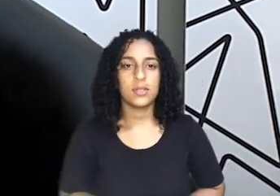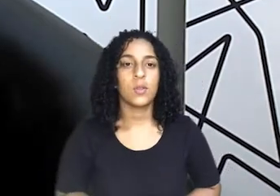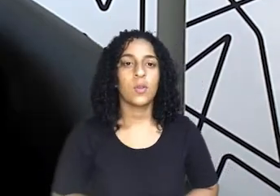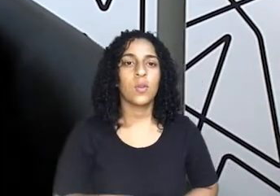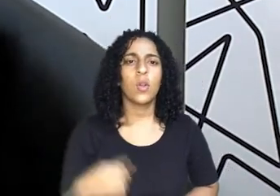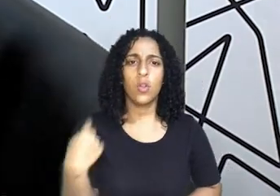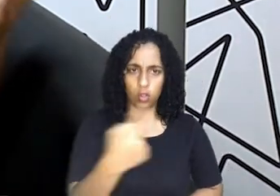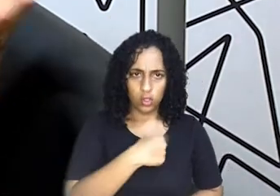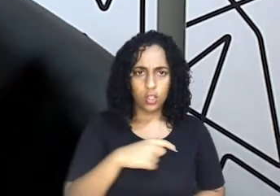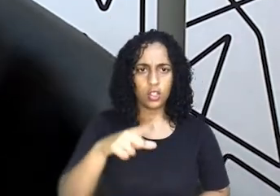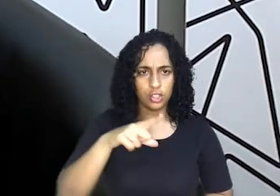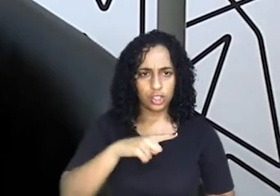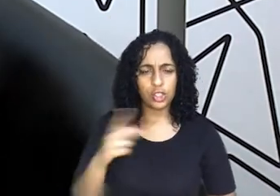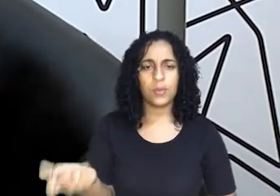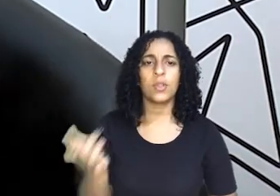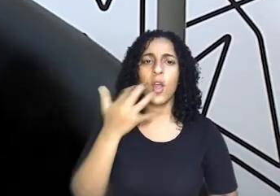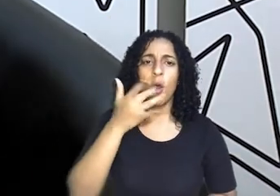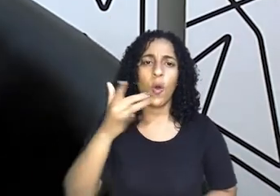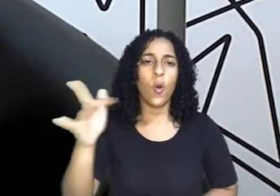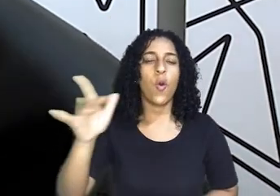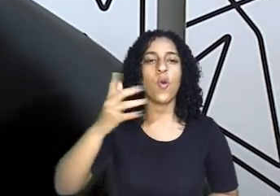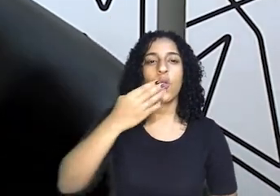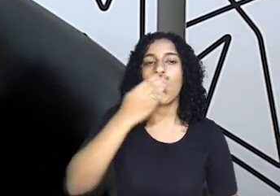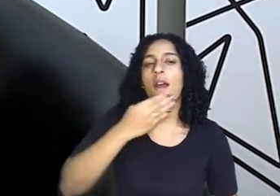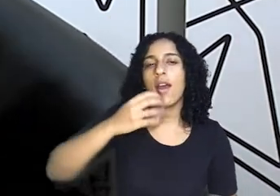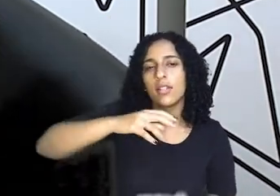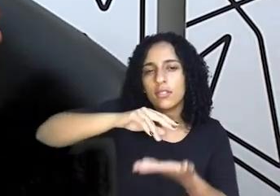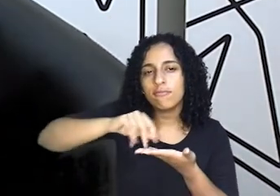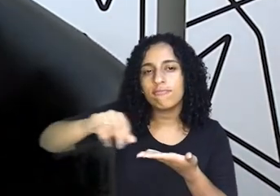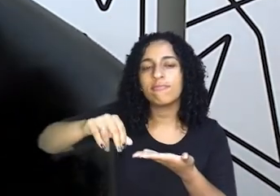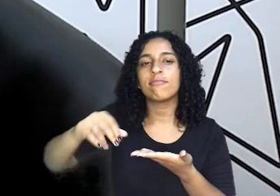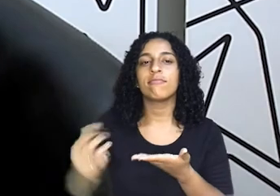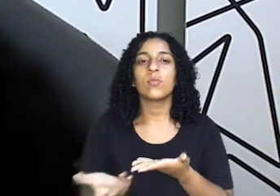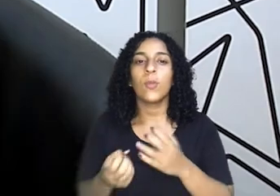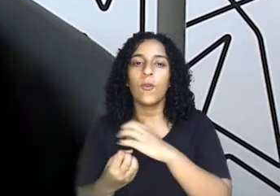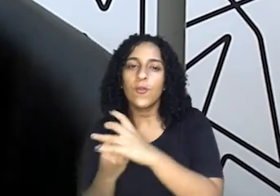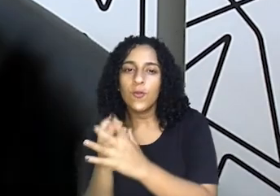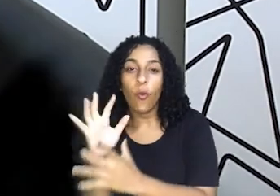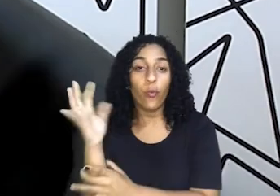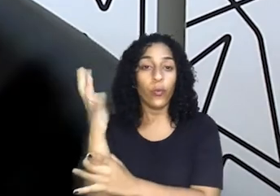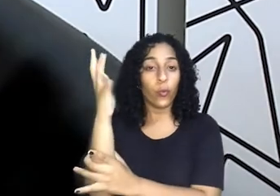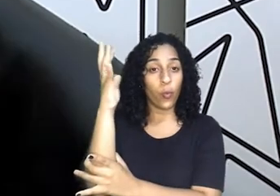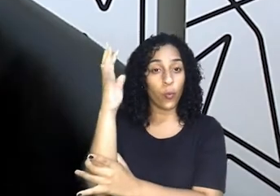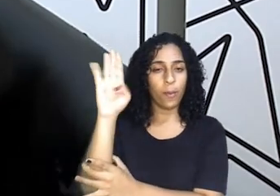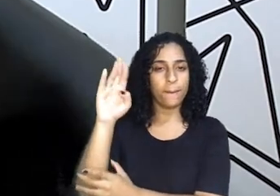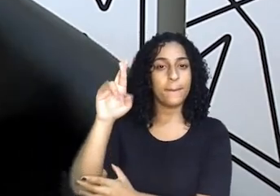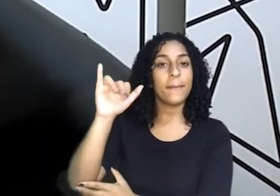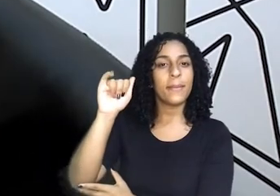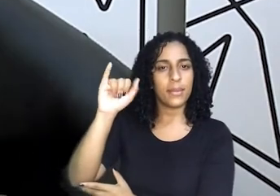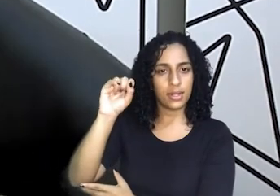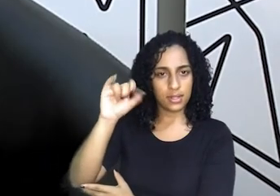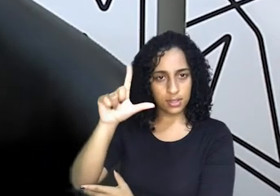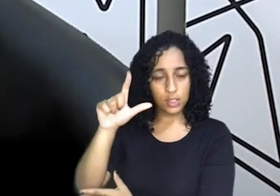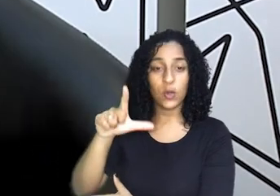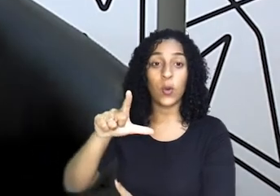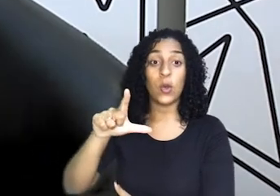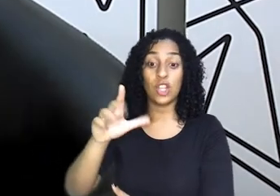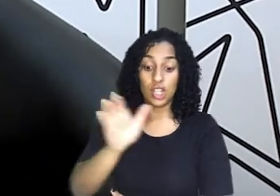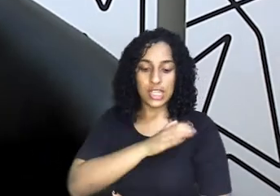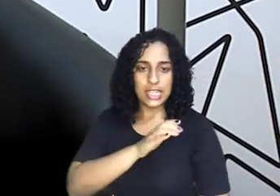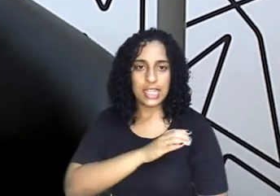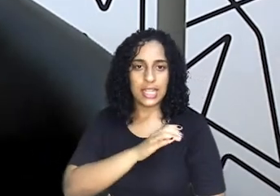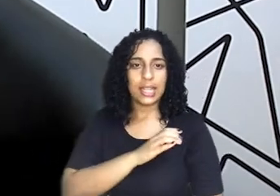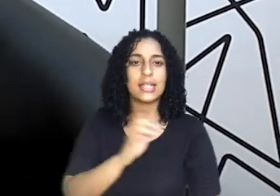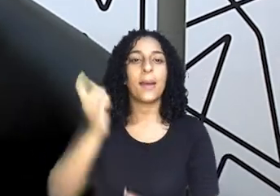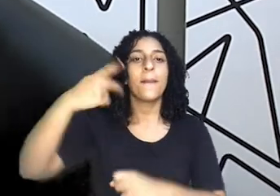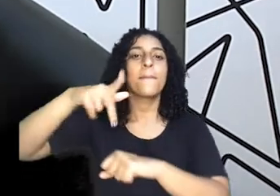a nossa matéria-prima de ouro pau-brasil açúcar né foi gerou riqueza para Portugal e